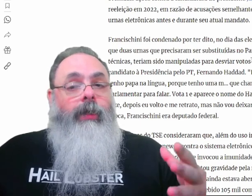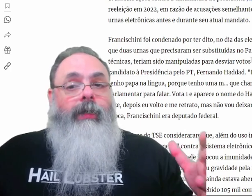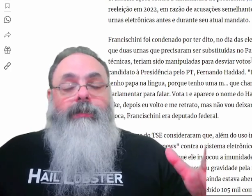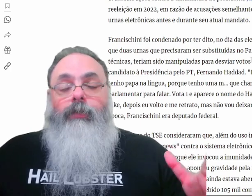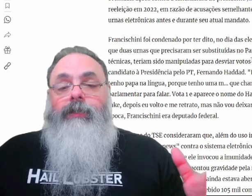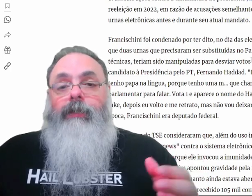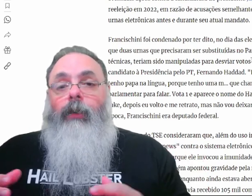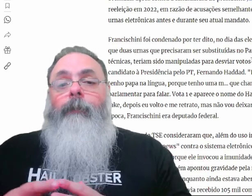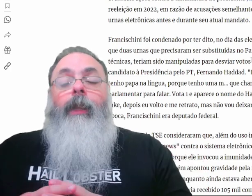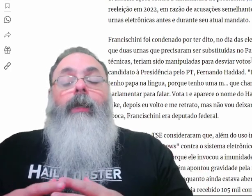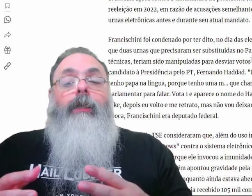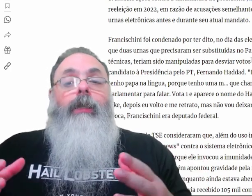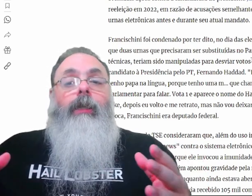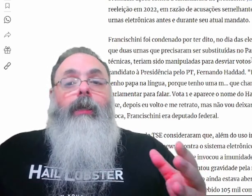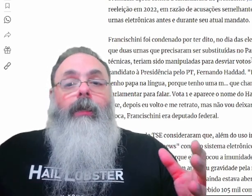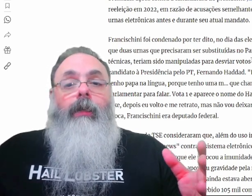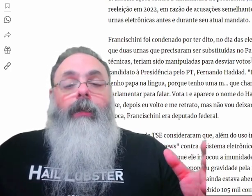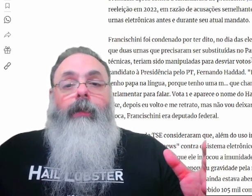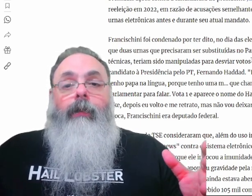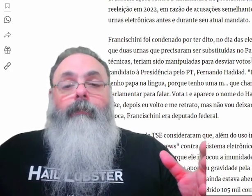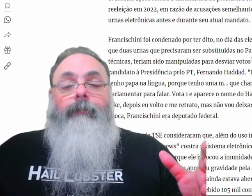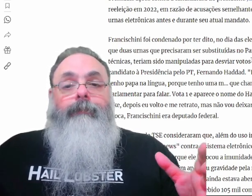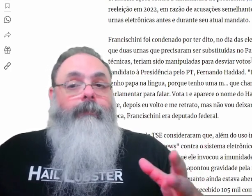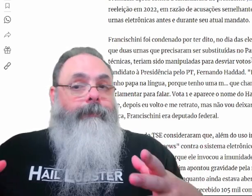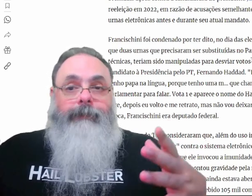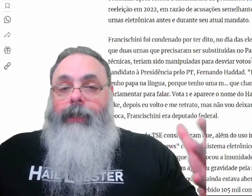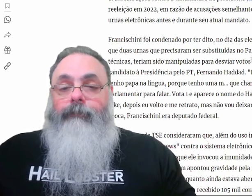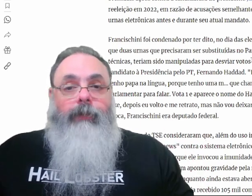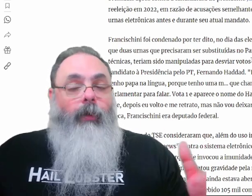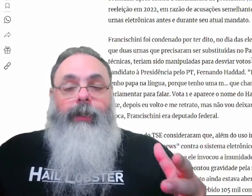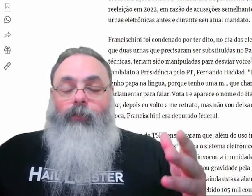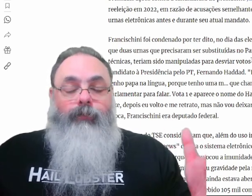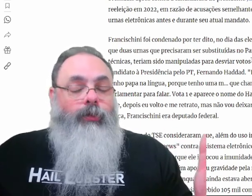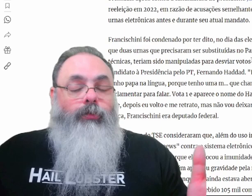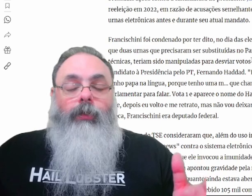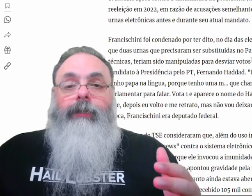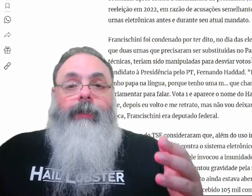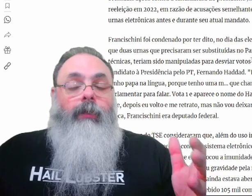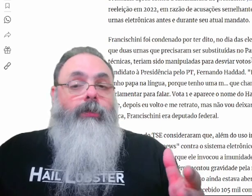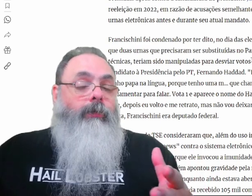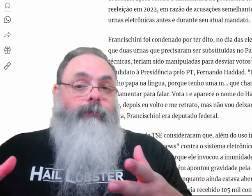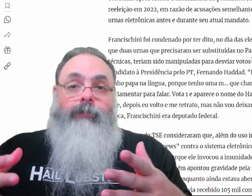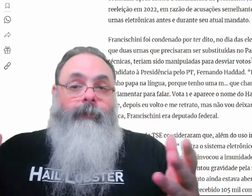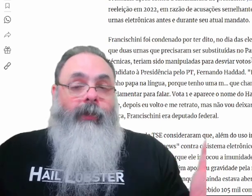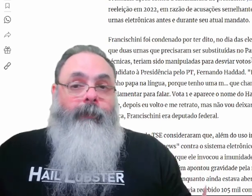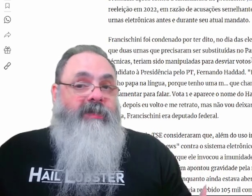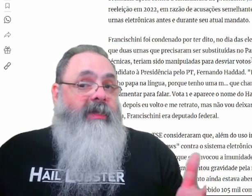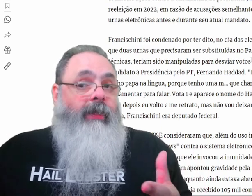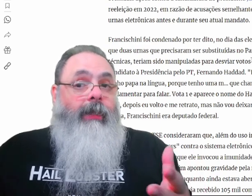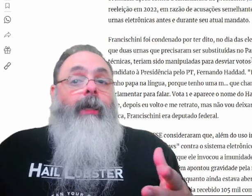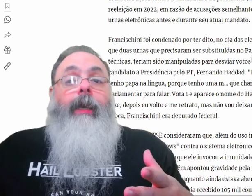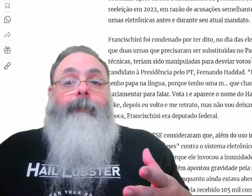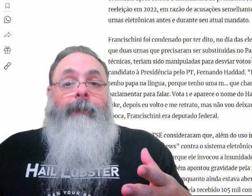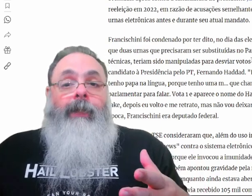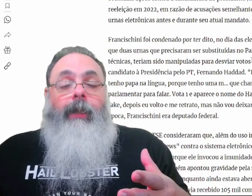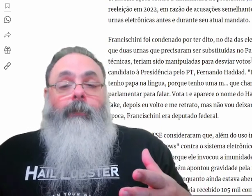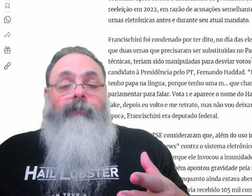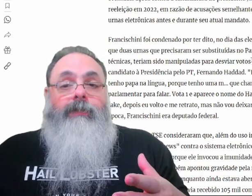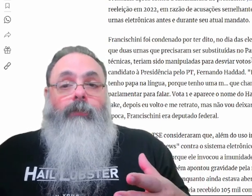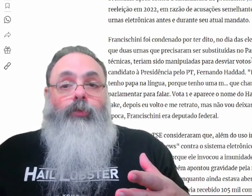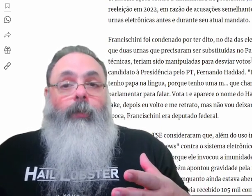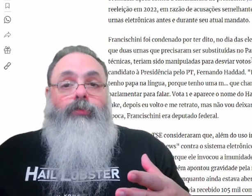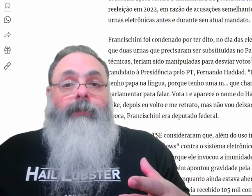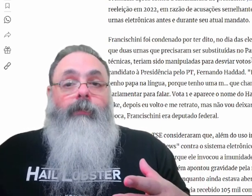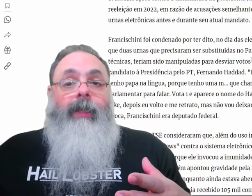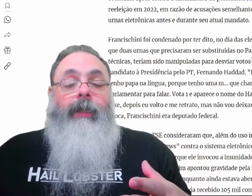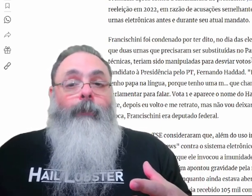toda com as urnas eletrônicas e coisa e tal e né deu aquela confusão toda aquele negócio que eu falei para você que está aí é para